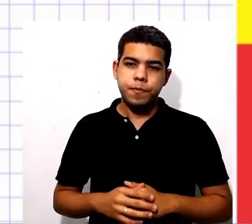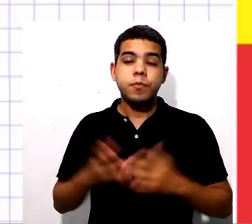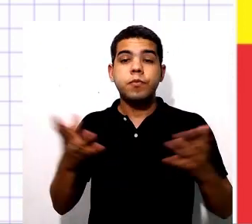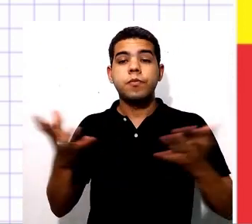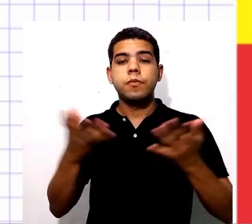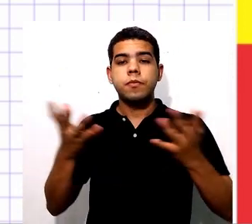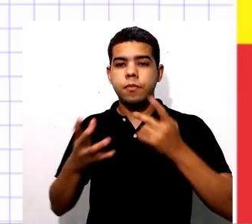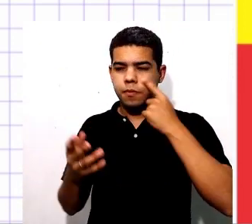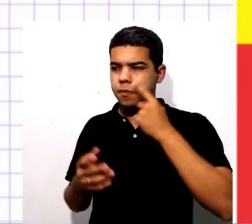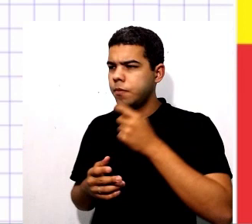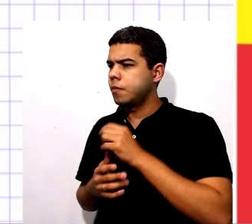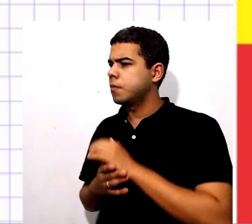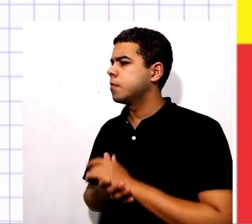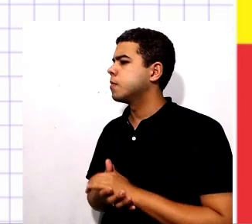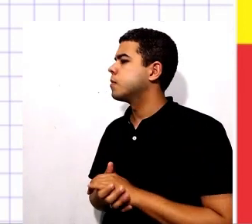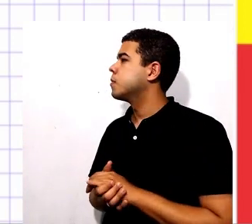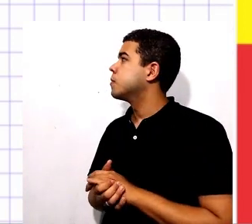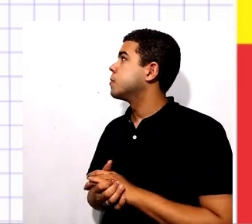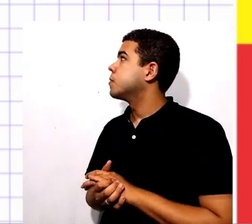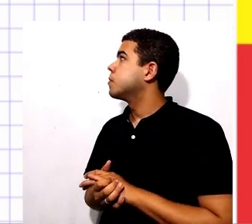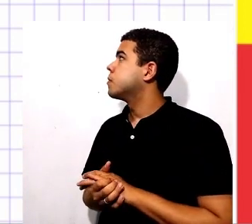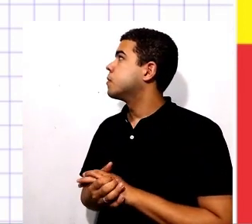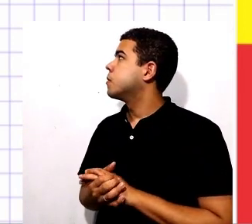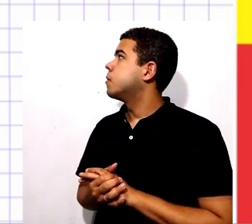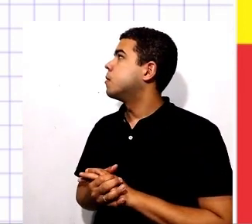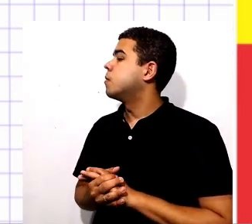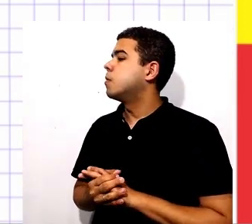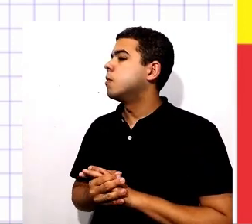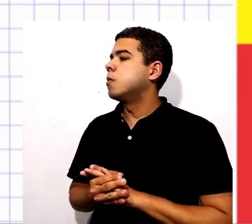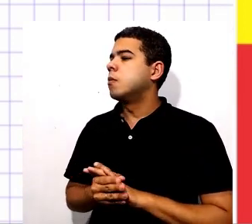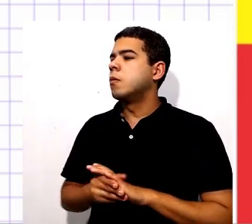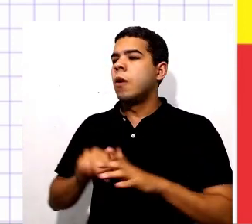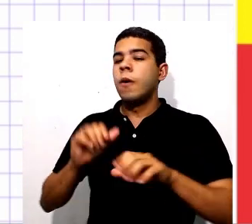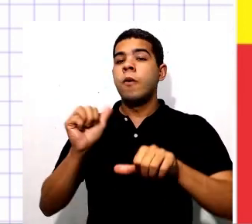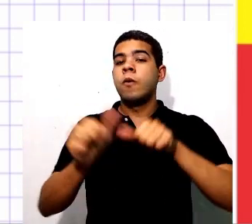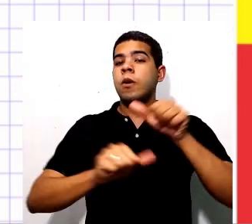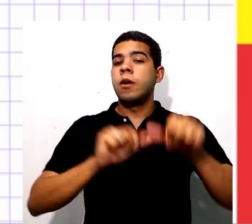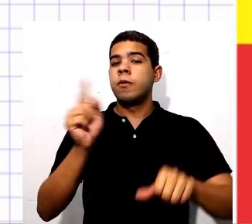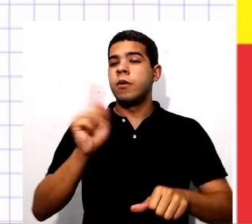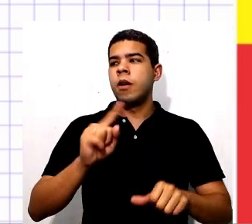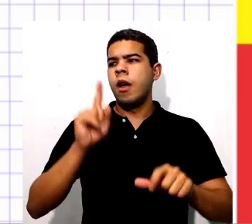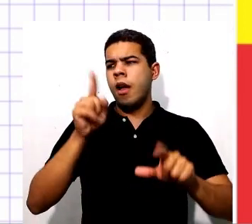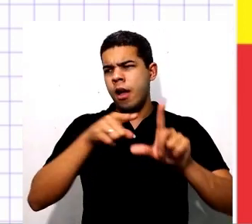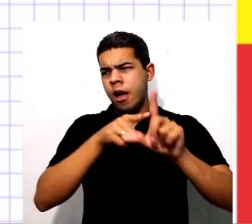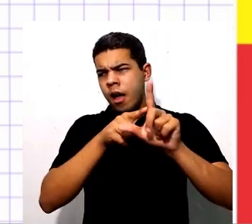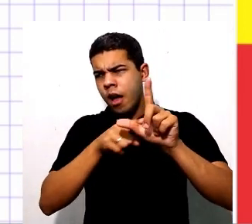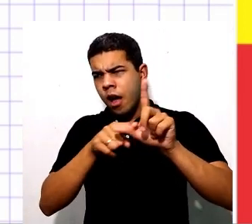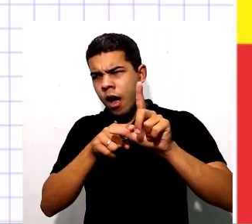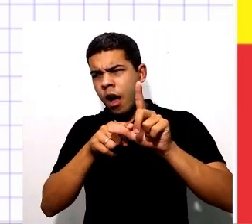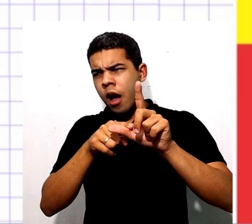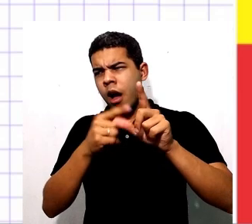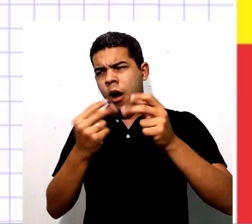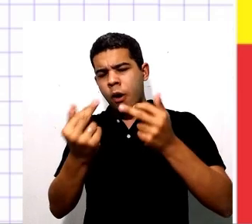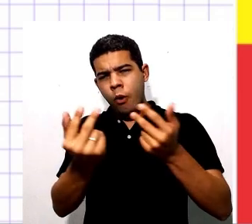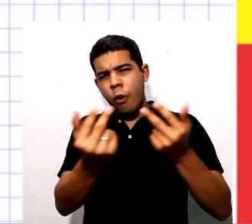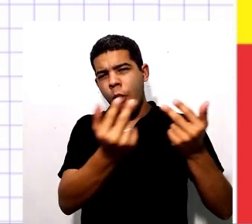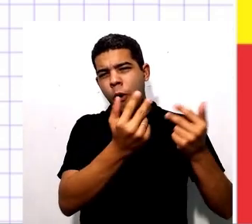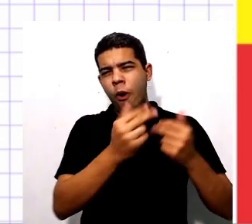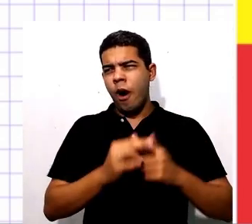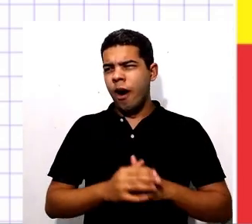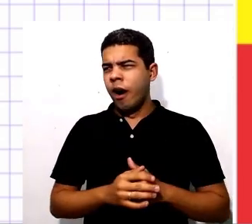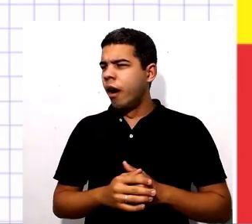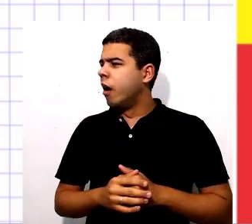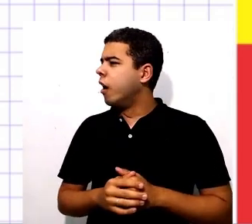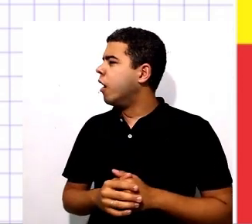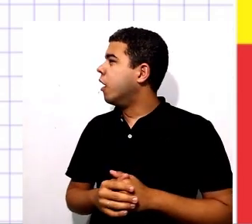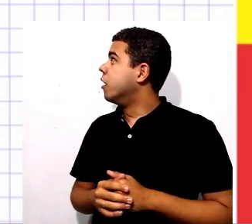vai mudar. Vai ser igual a este ângulo e vai ser igual a este aí. Que nesse caso eu estou vendo o ângulo de cima, ok?